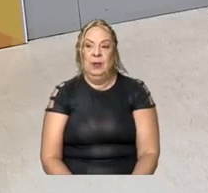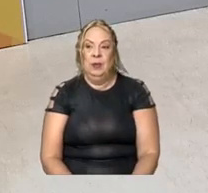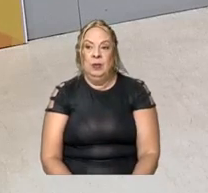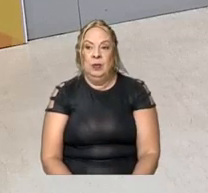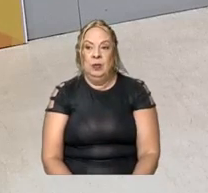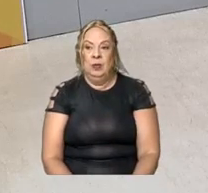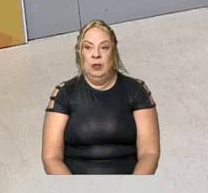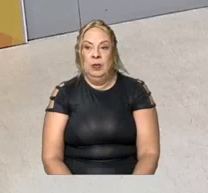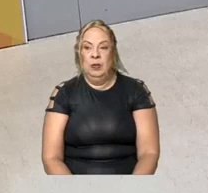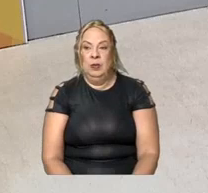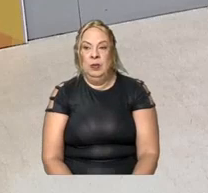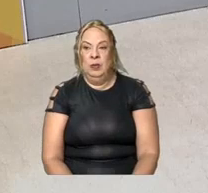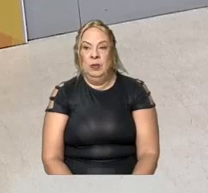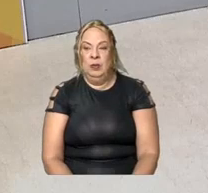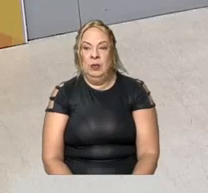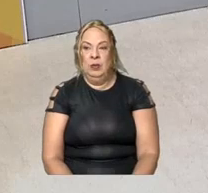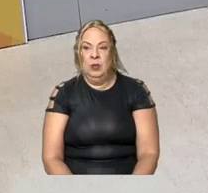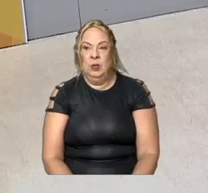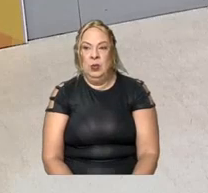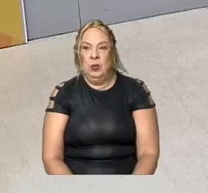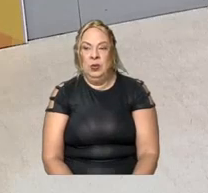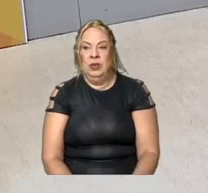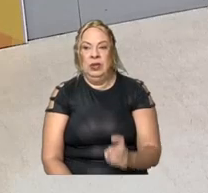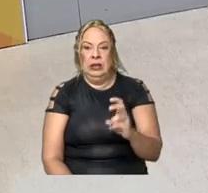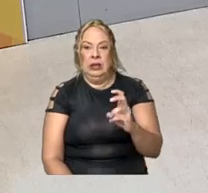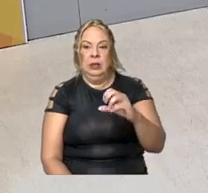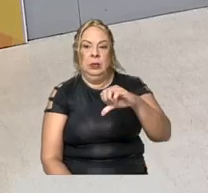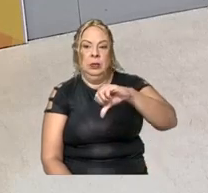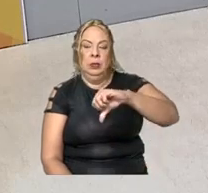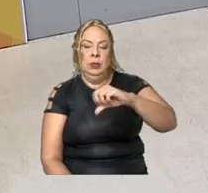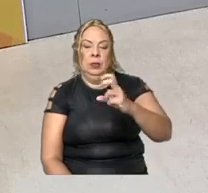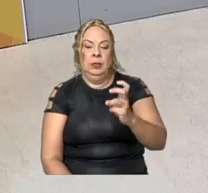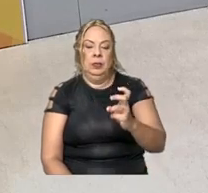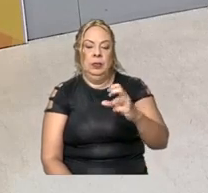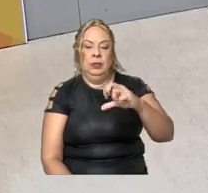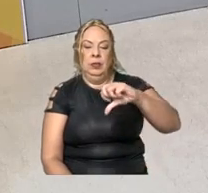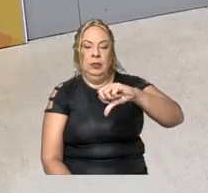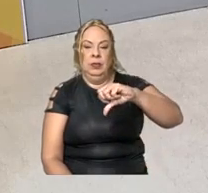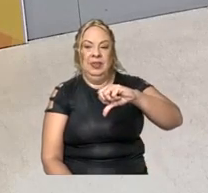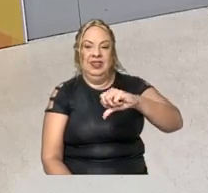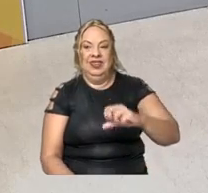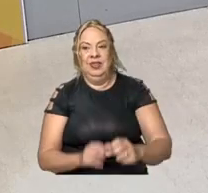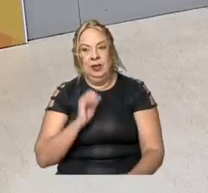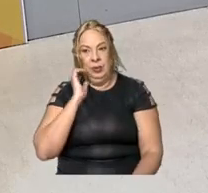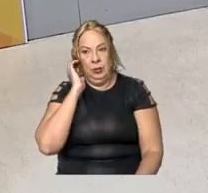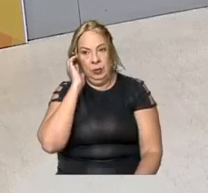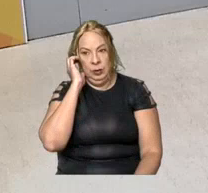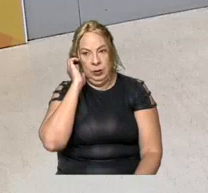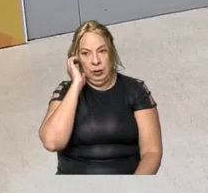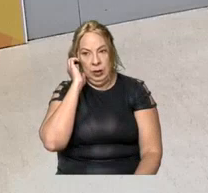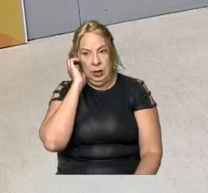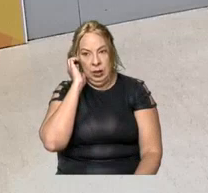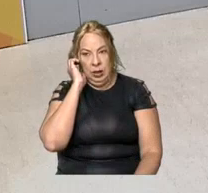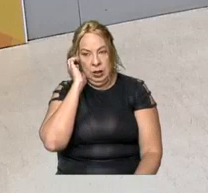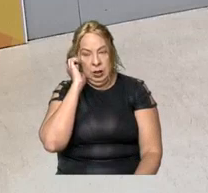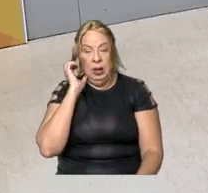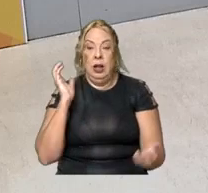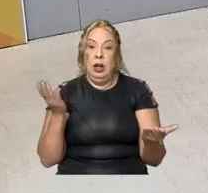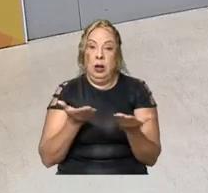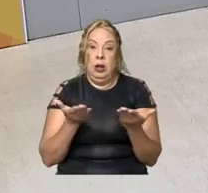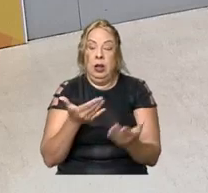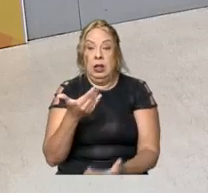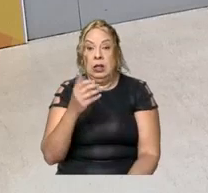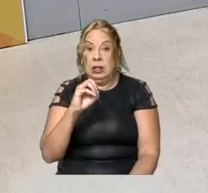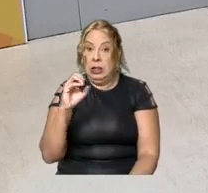30. Sobe bola 59, 59. São 100 mil reais esperando para ir para